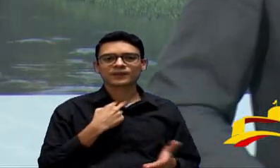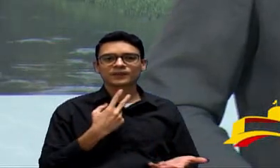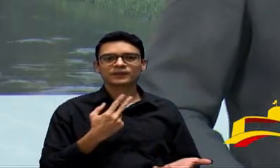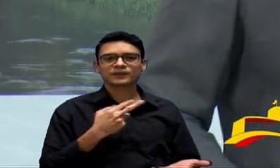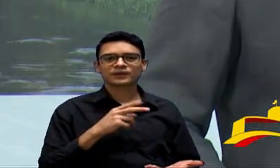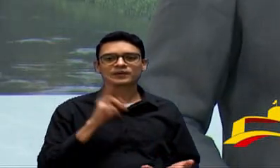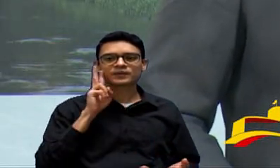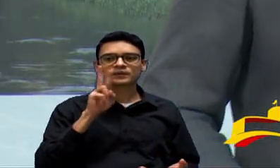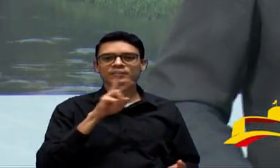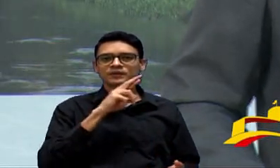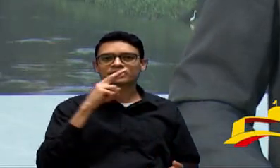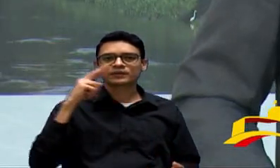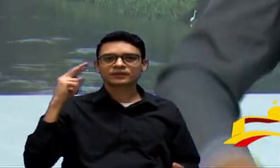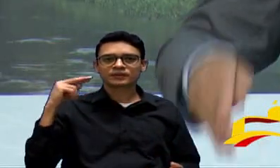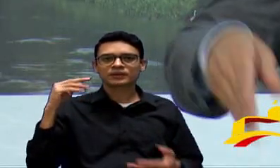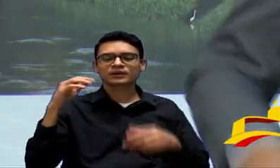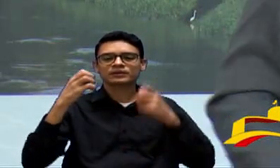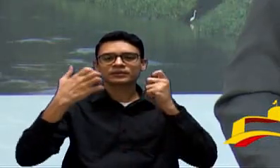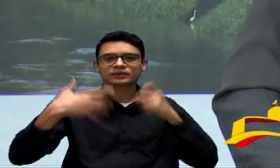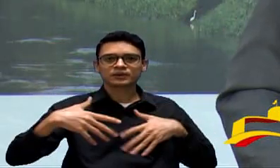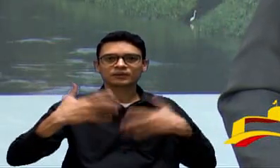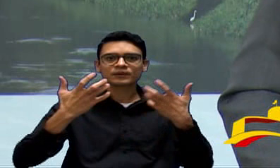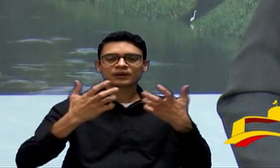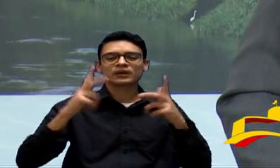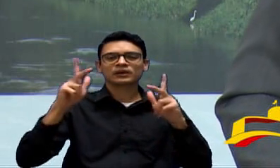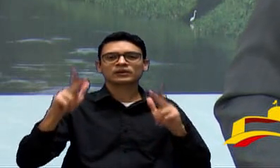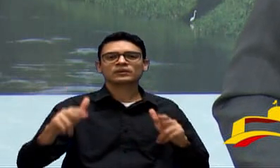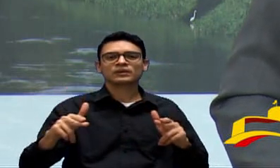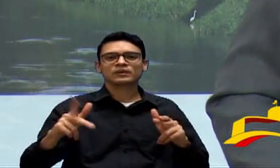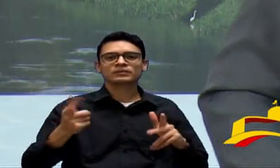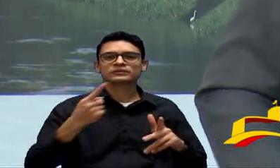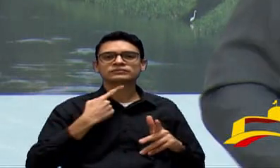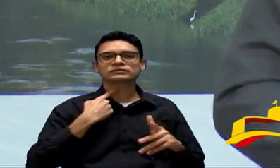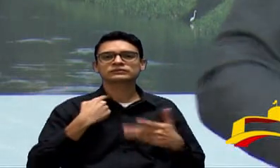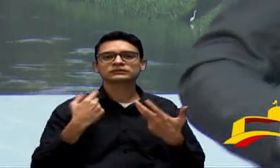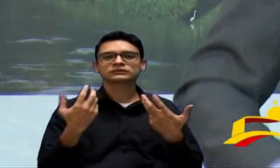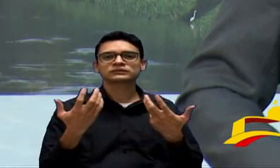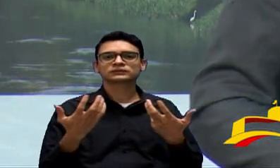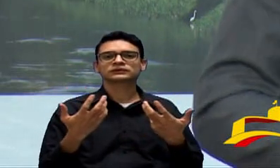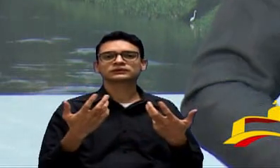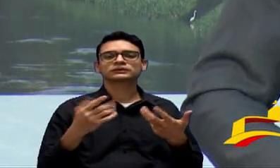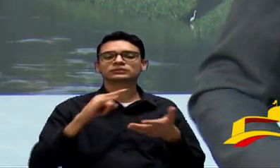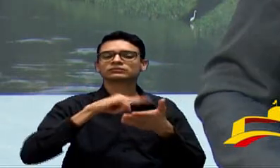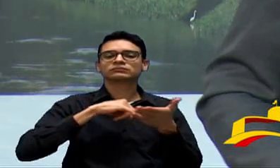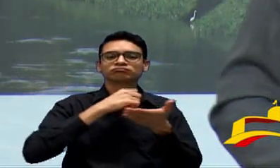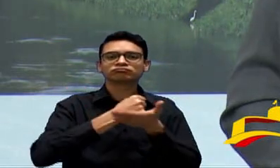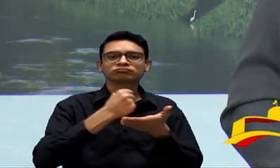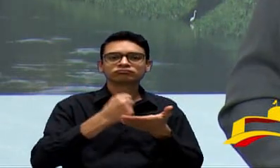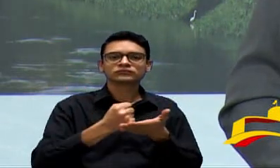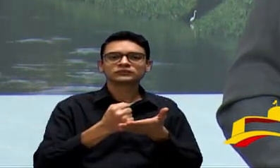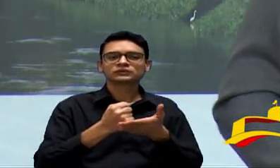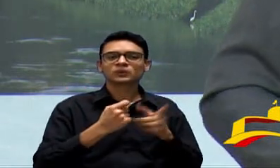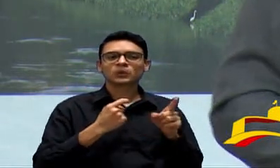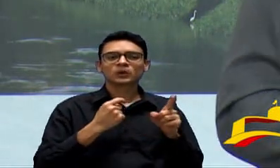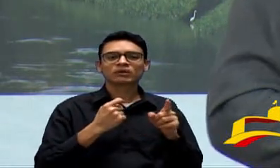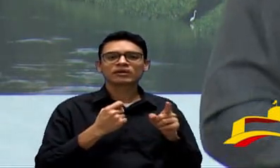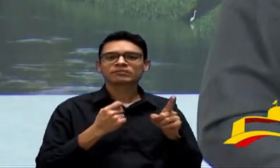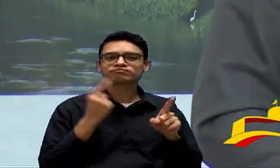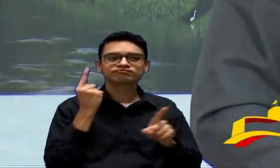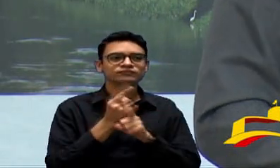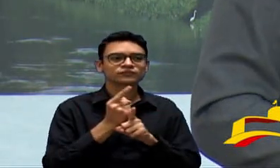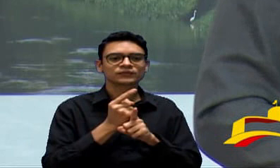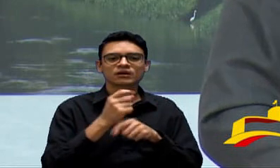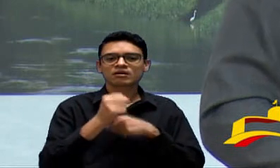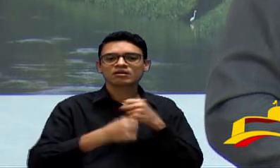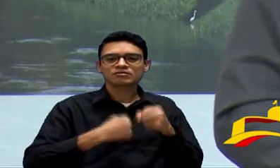colocar lâmpada de LED na cidade toda, mas a nossa vontade, Silvano, é que achasse um contrato, uma forma que fosse esse ano. Porque está